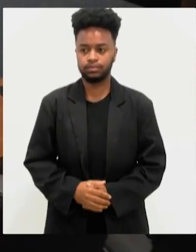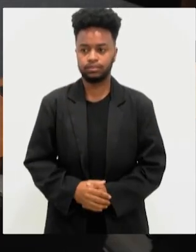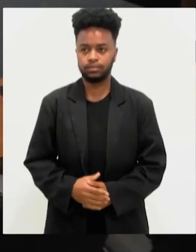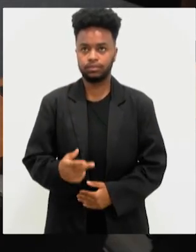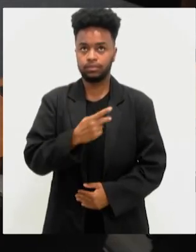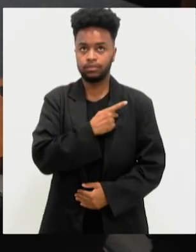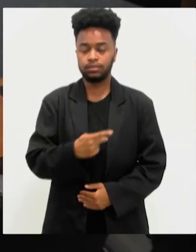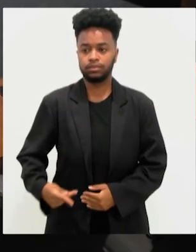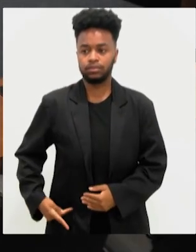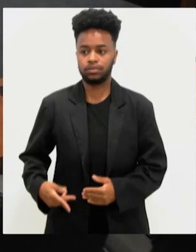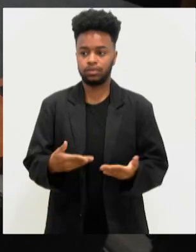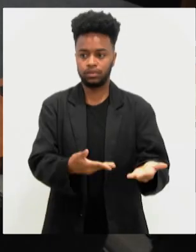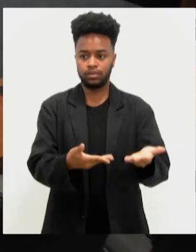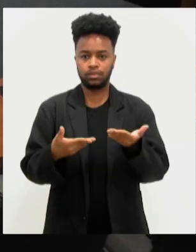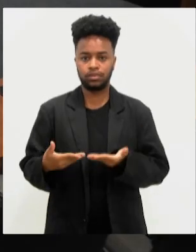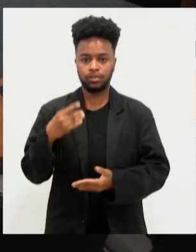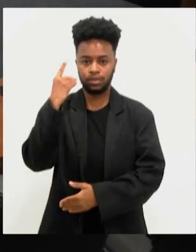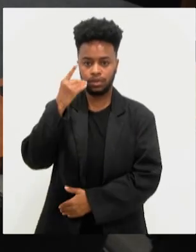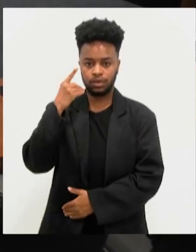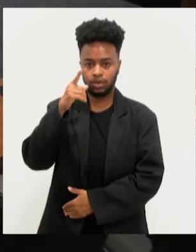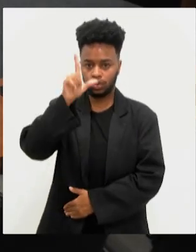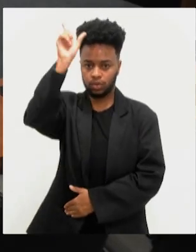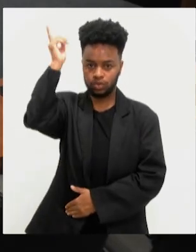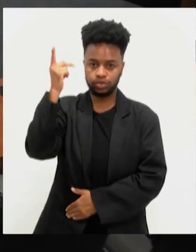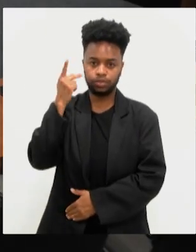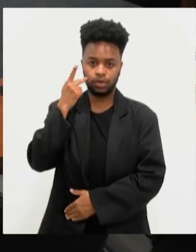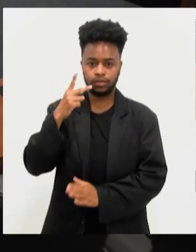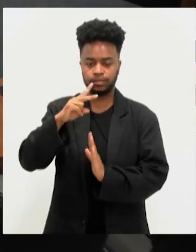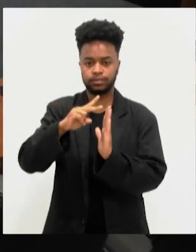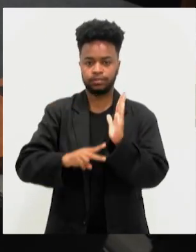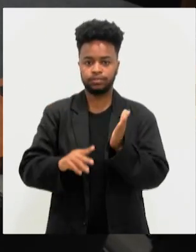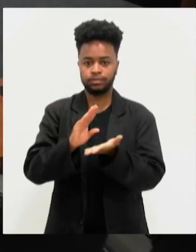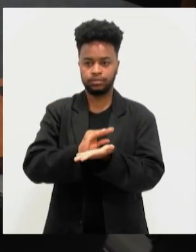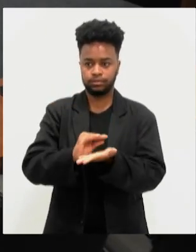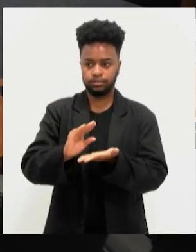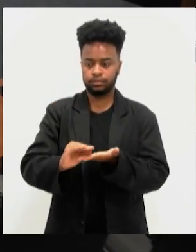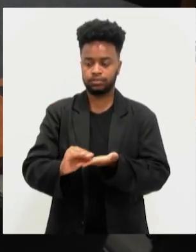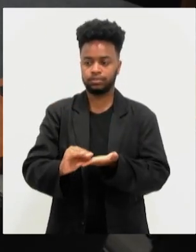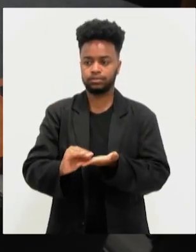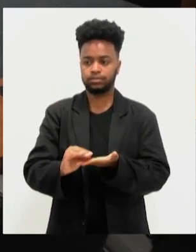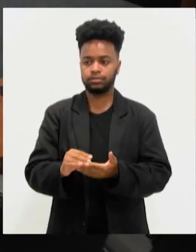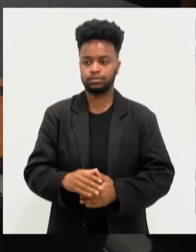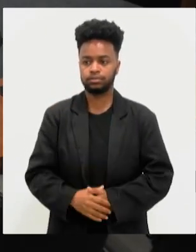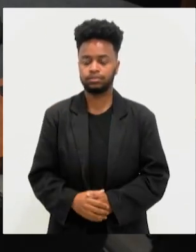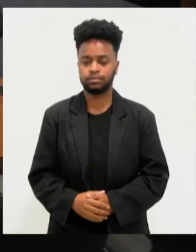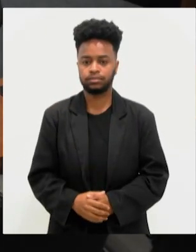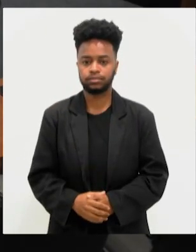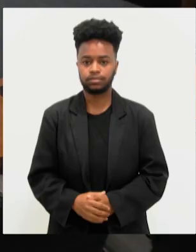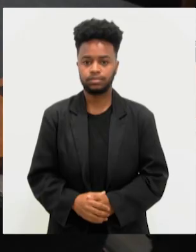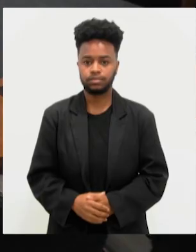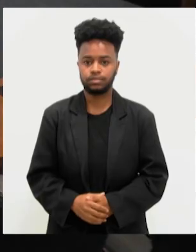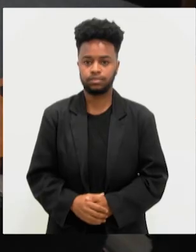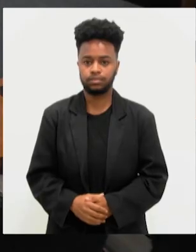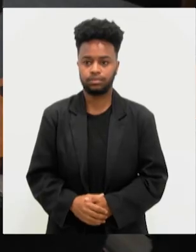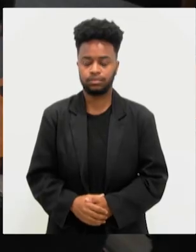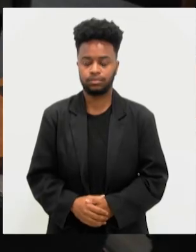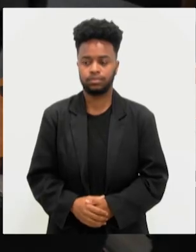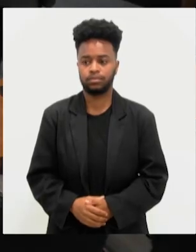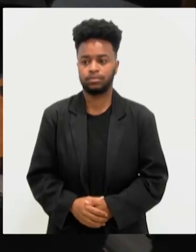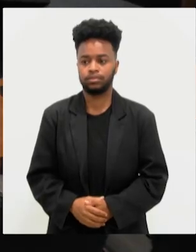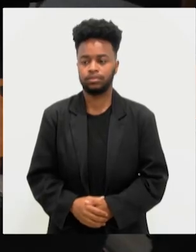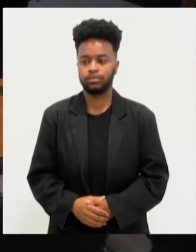presidência convida o senhor deputado Luiz Paulo para fazer a leitura da ata da sessão anterior.